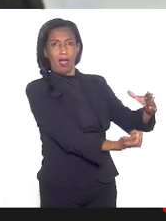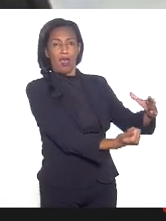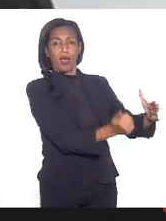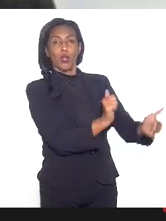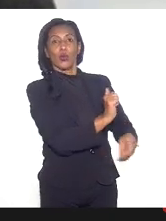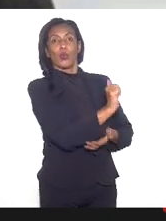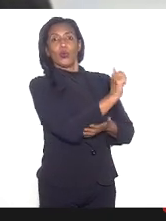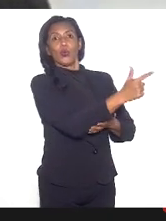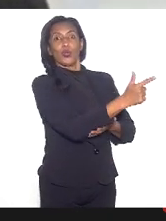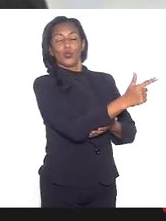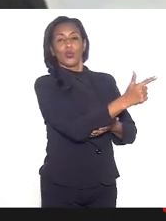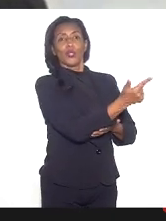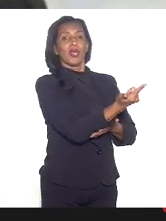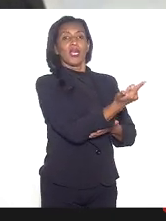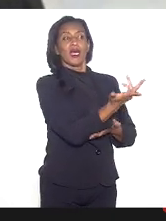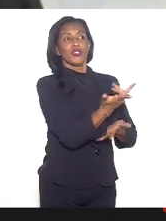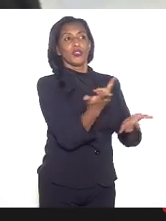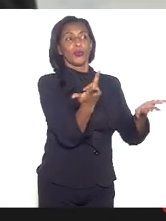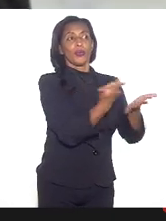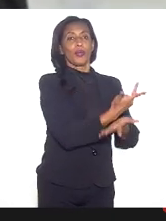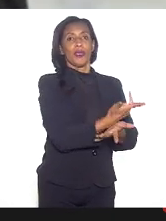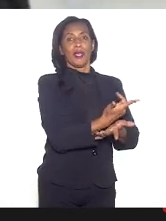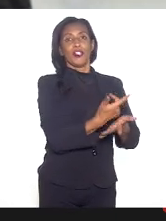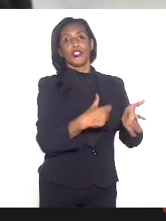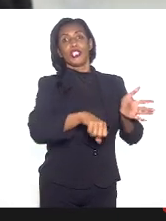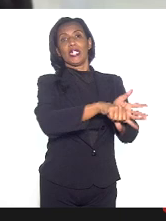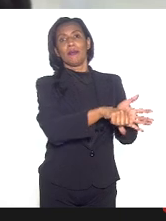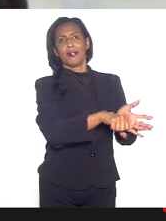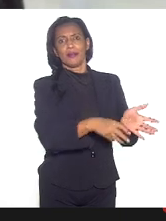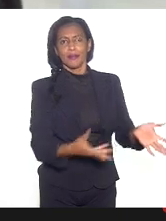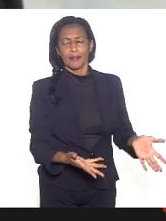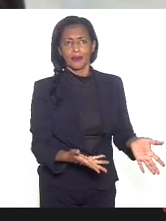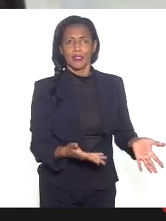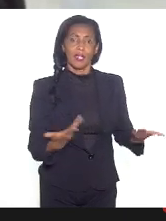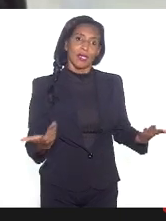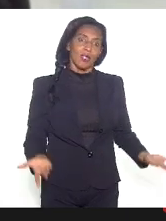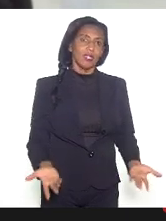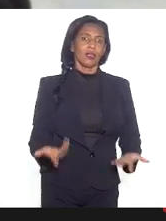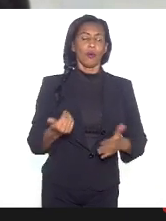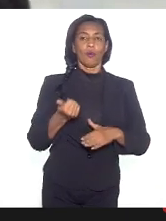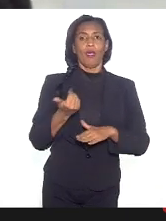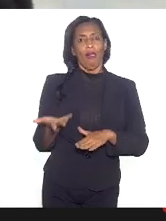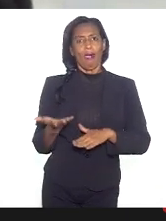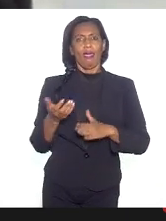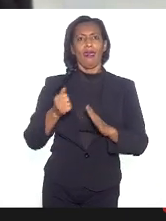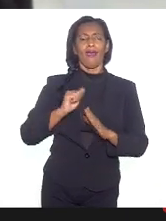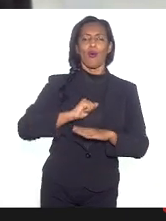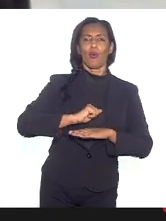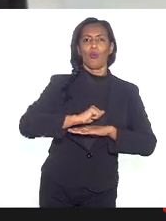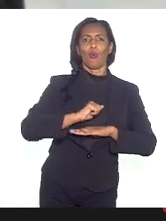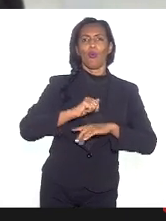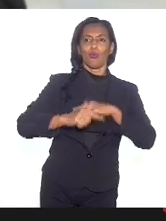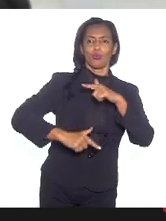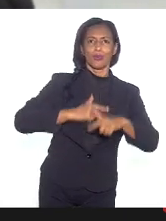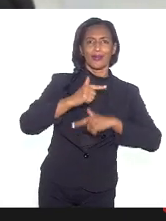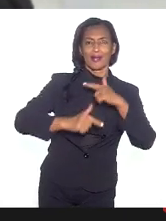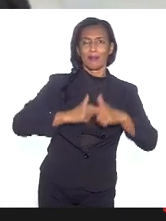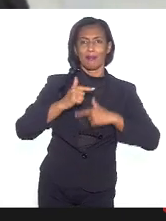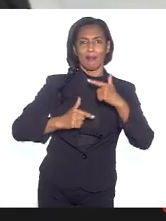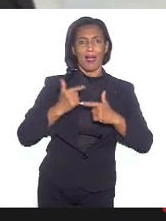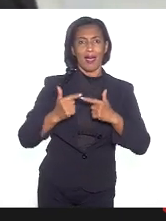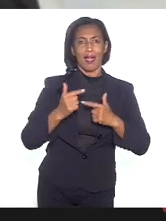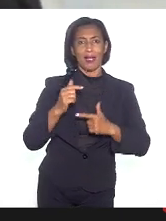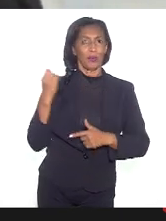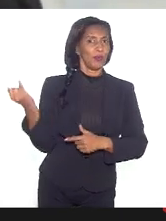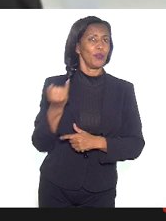de intercorrências relacionadas à criminalidade. Então, é uma atividade fundamental, não só para o cidadão fluminense,